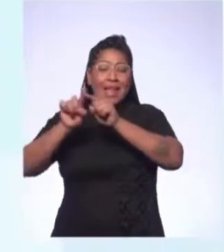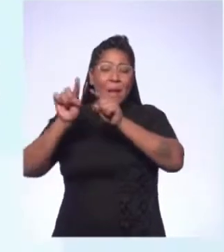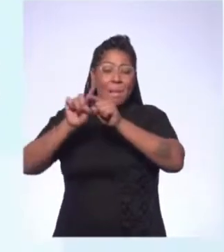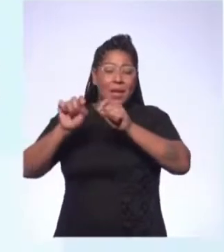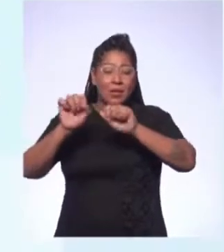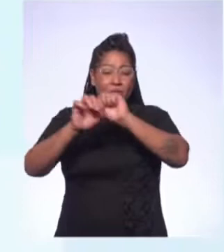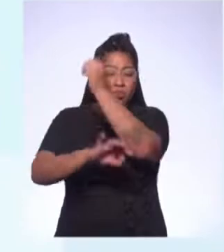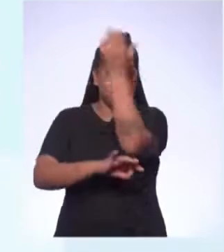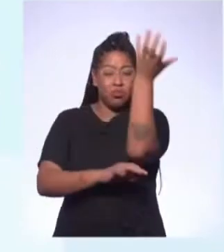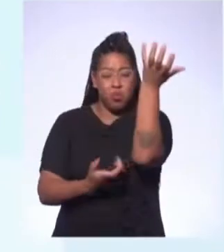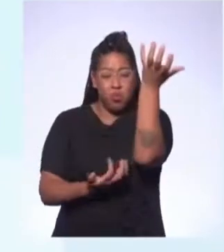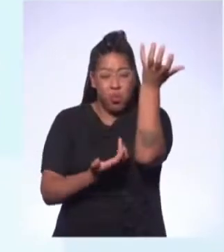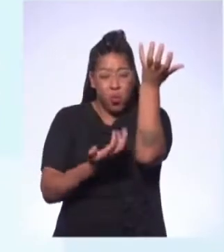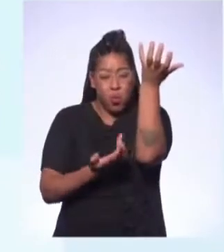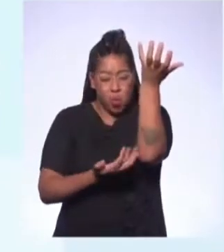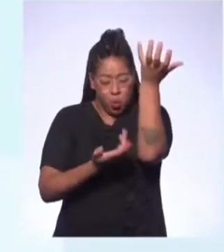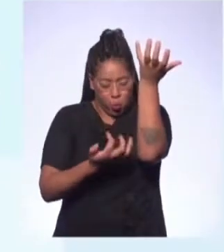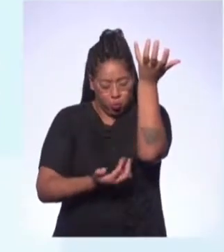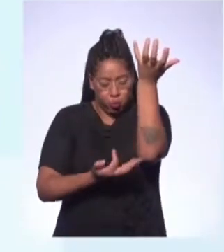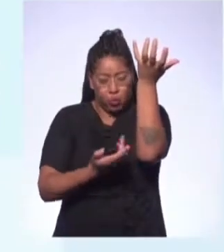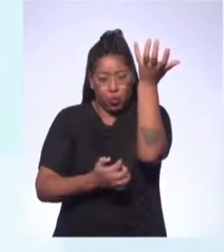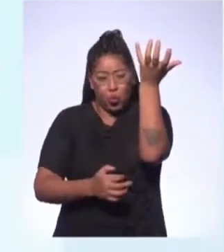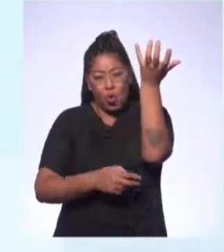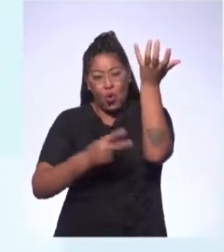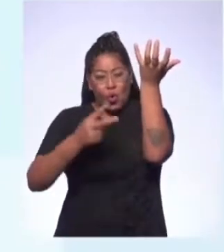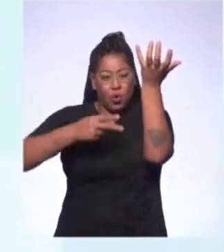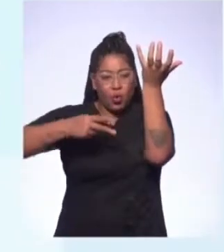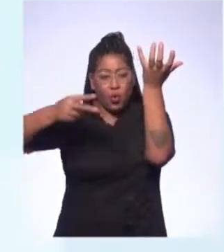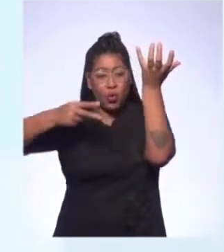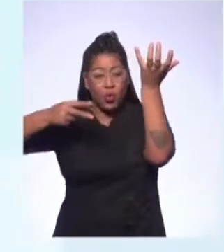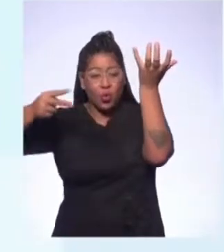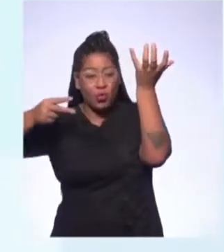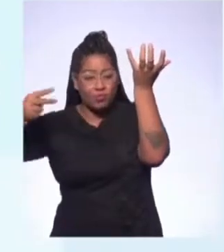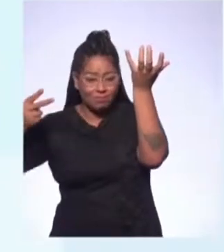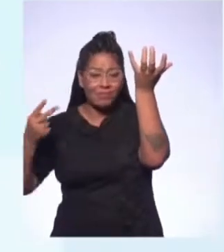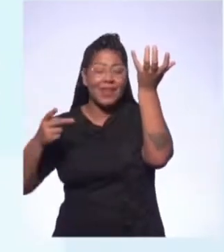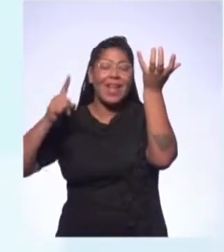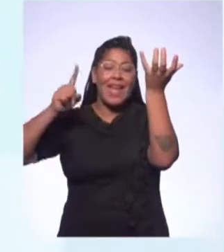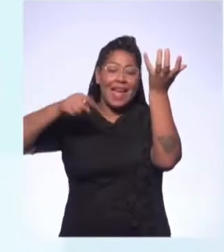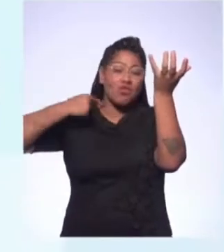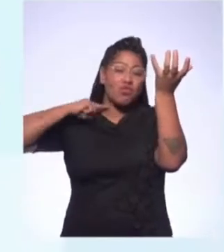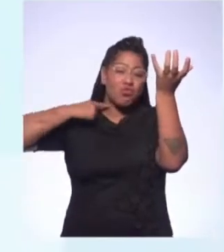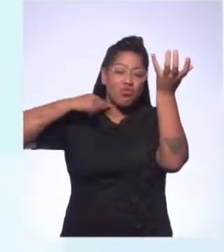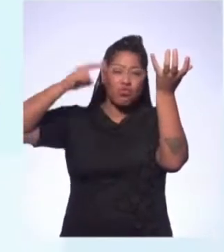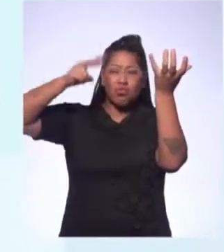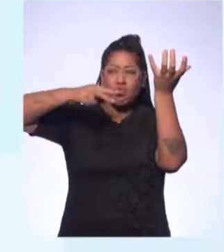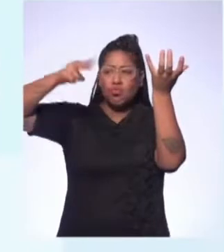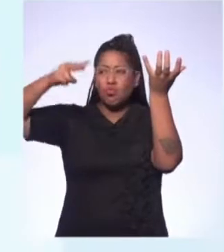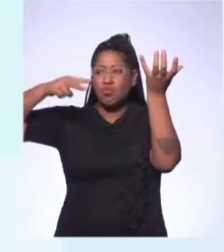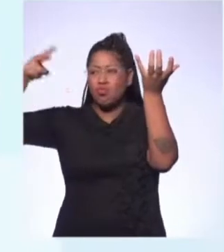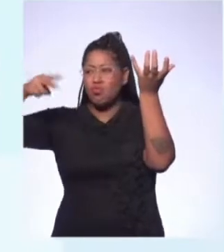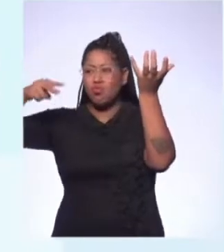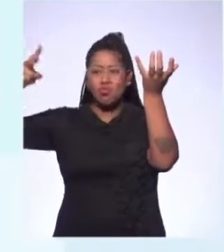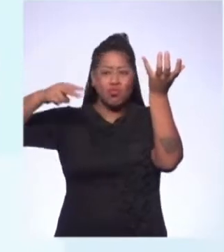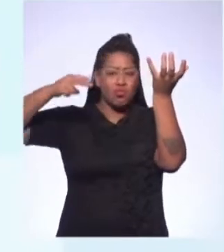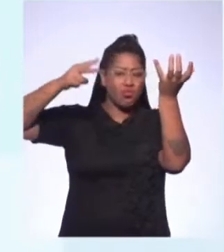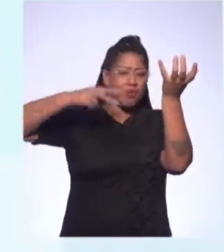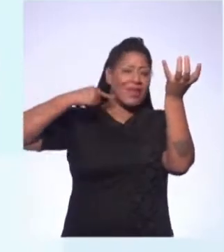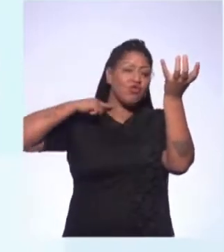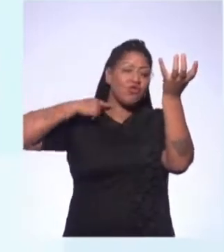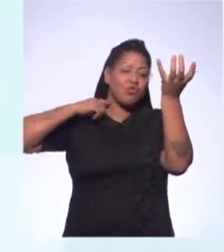quando ocorrem as queimadas. Portanto, é um tipo de poluente que vai poluir o ar